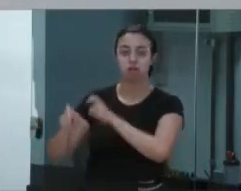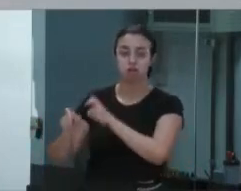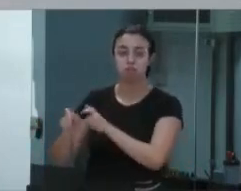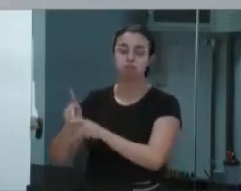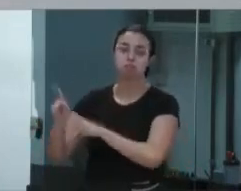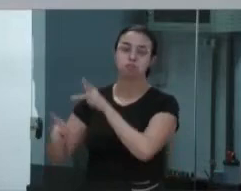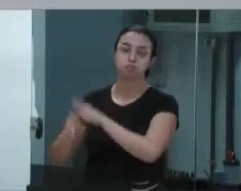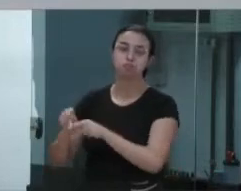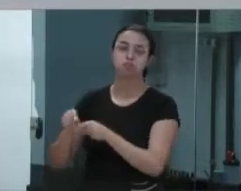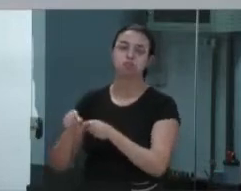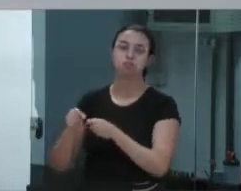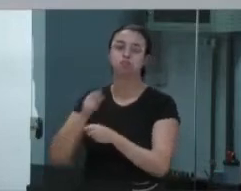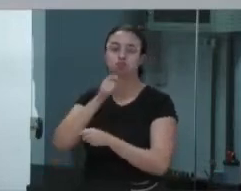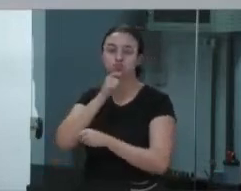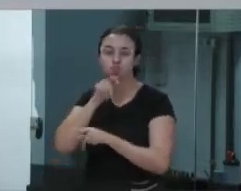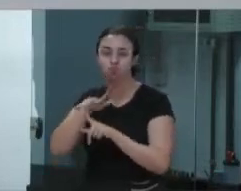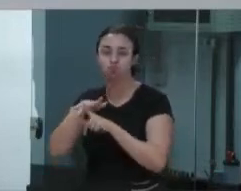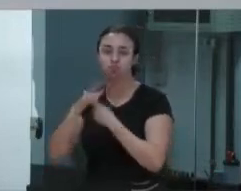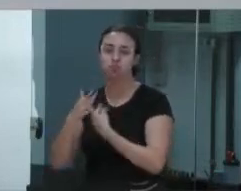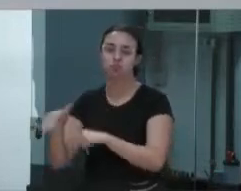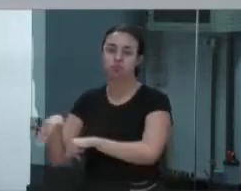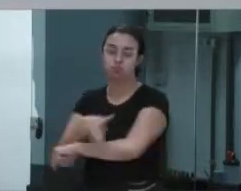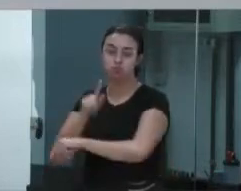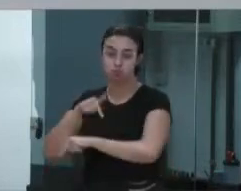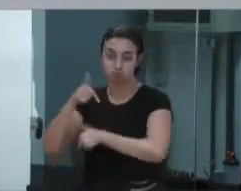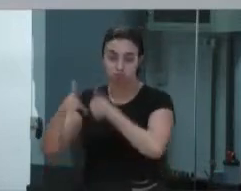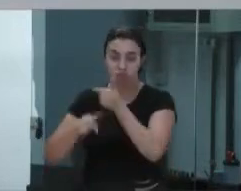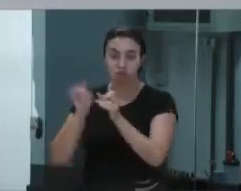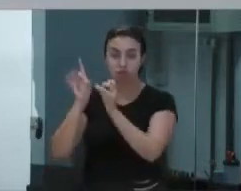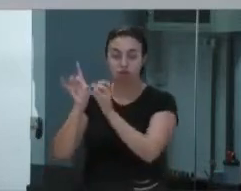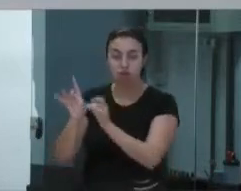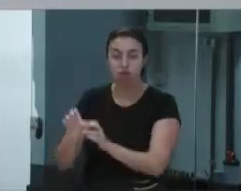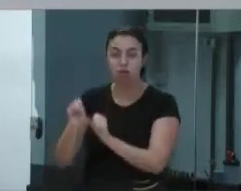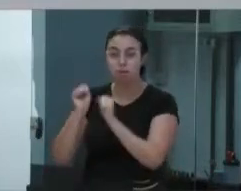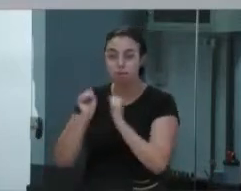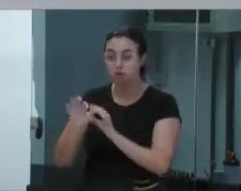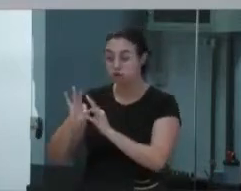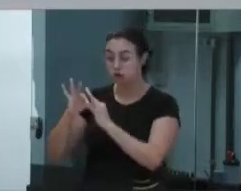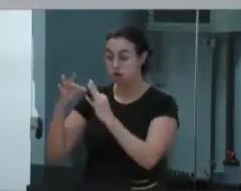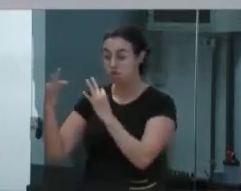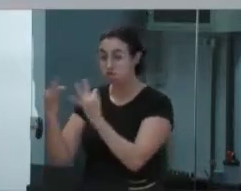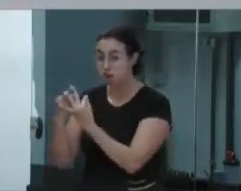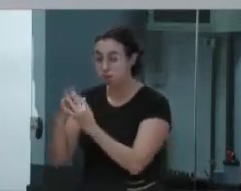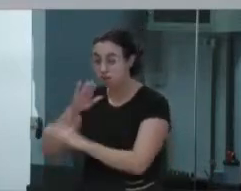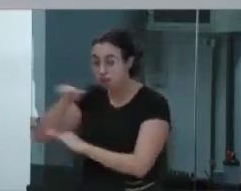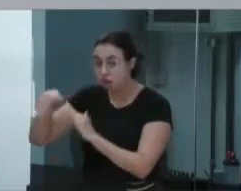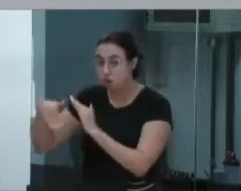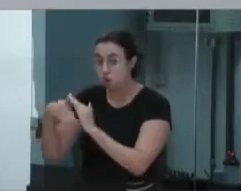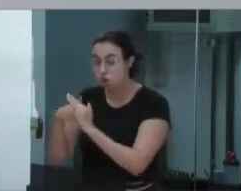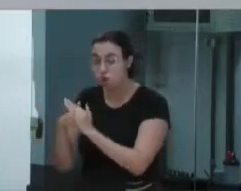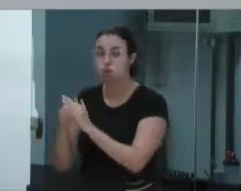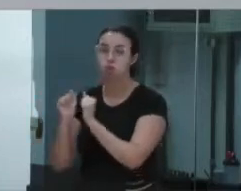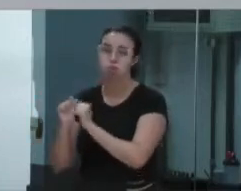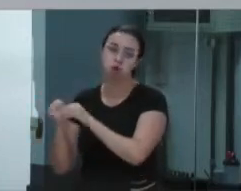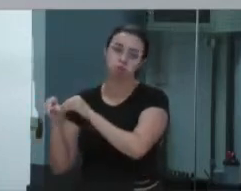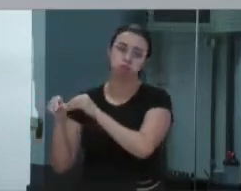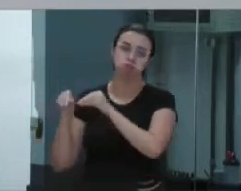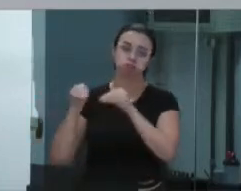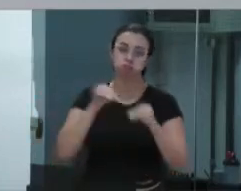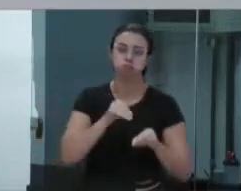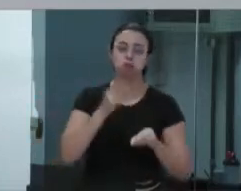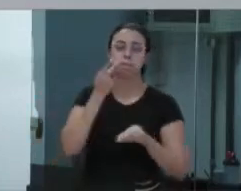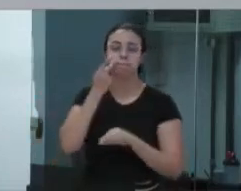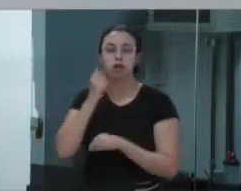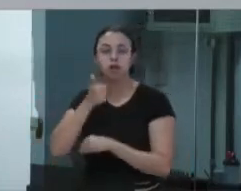né, e pessoas em situação de rua. Inclusive, é um serviço especializado que pode acolher família, né, crianças, né, esses pais